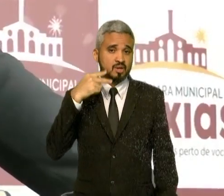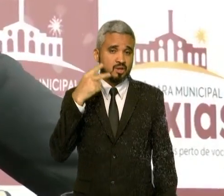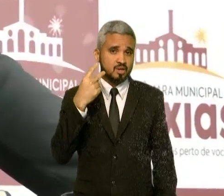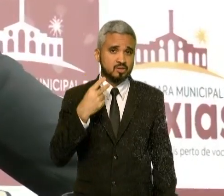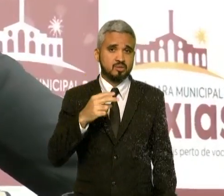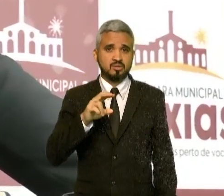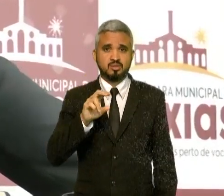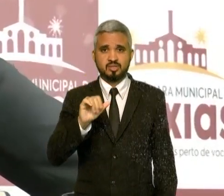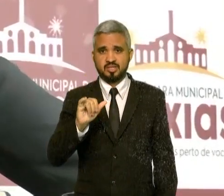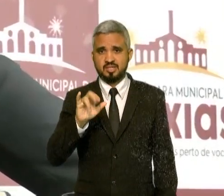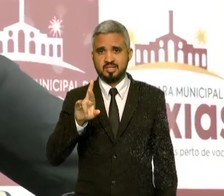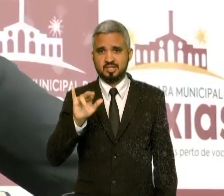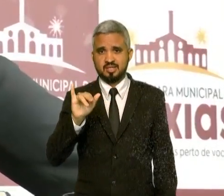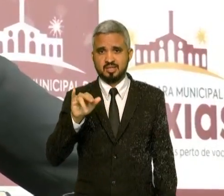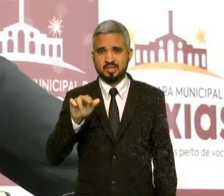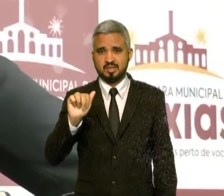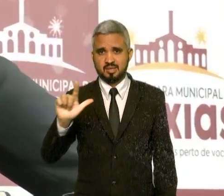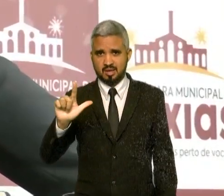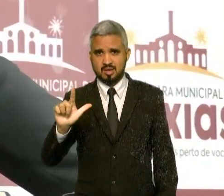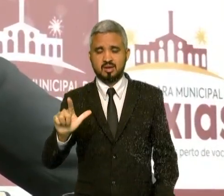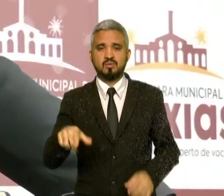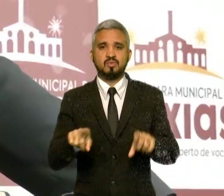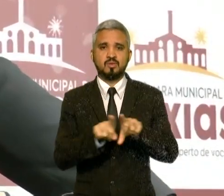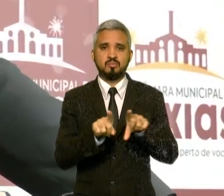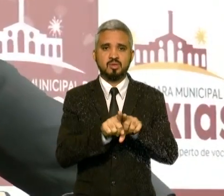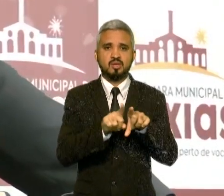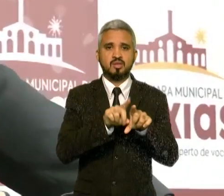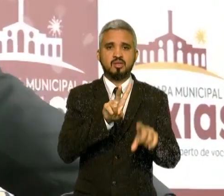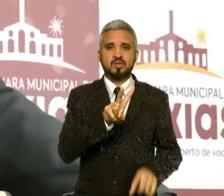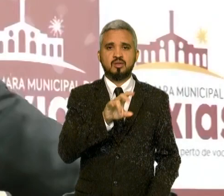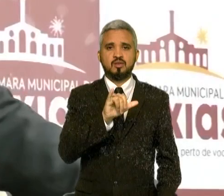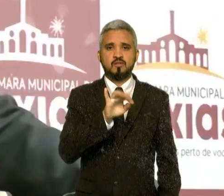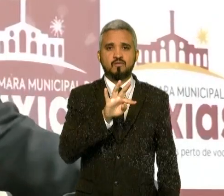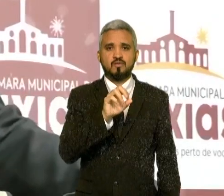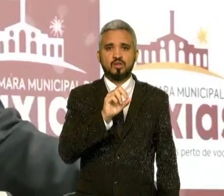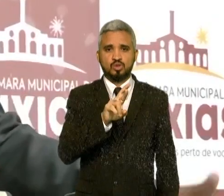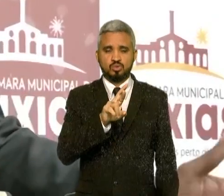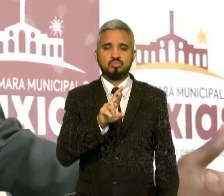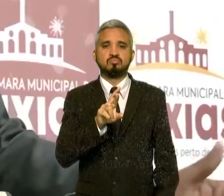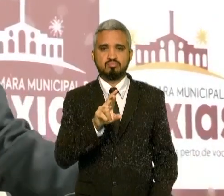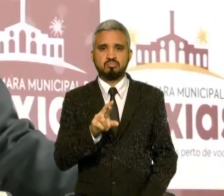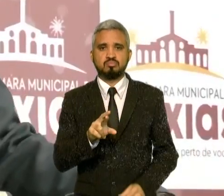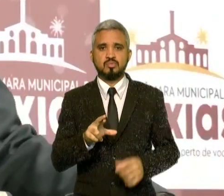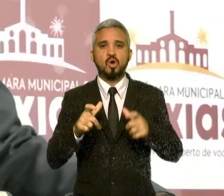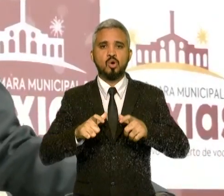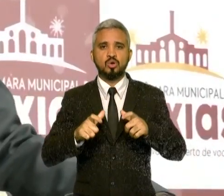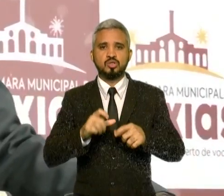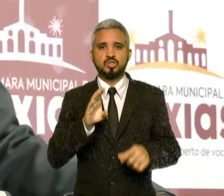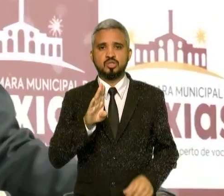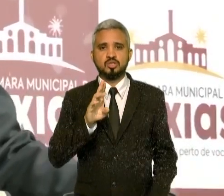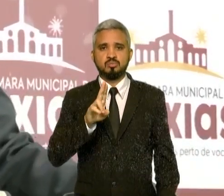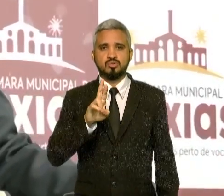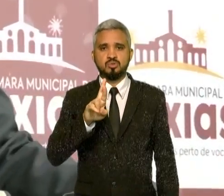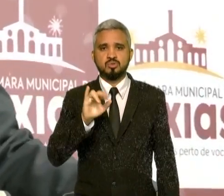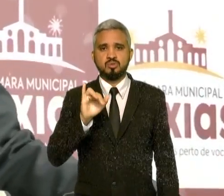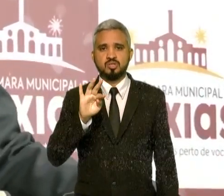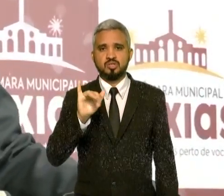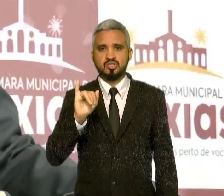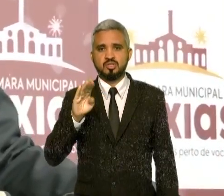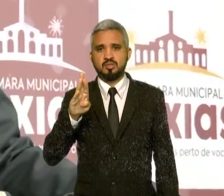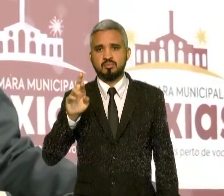vereador Vitor Hugo, grandes companheiros lá de Buriti Bravo. E não poderia também deixar de saudar a nossa